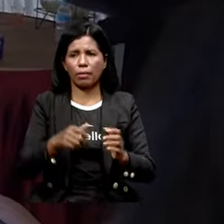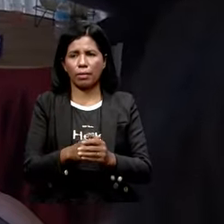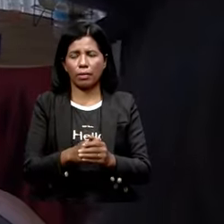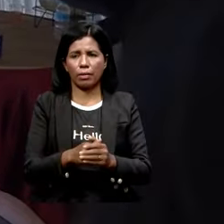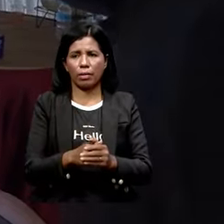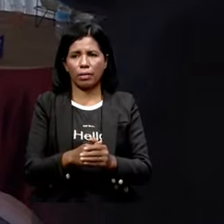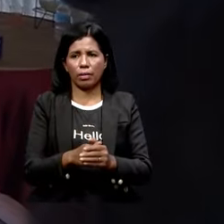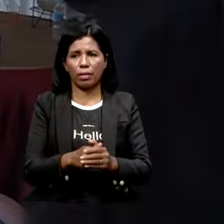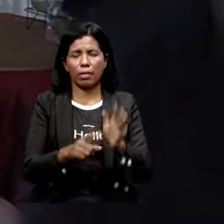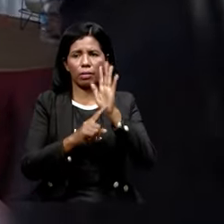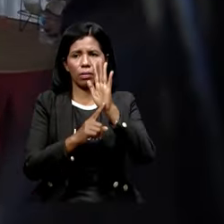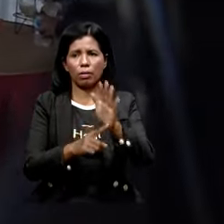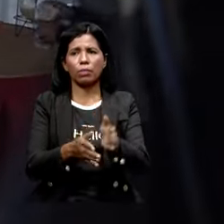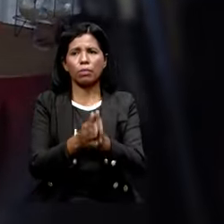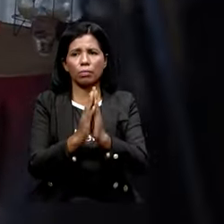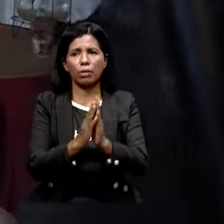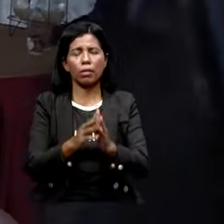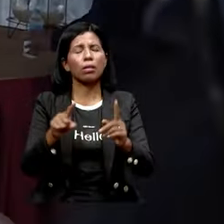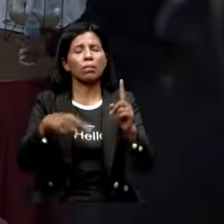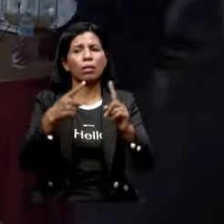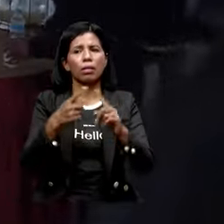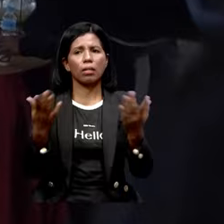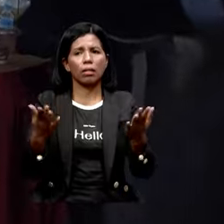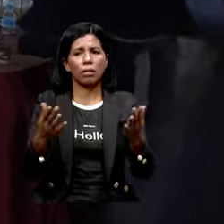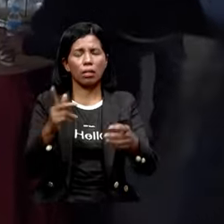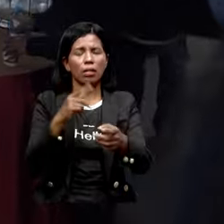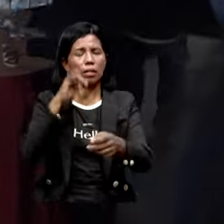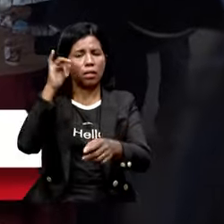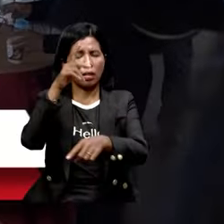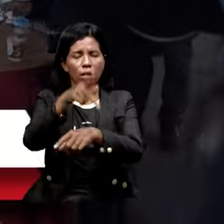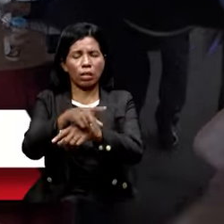né? Ao teto, nia usba, né? Acontece beira. Cala rua todo ali, vá.